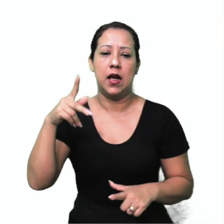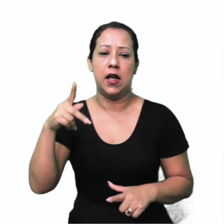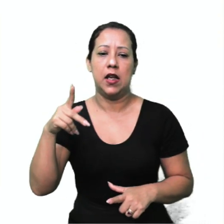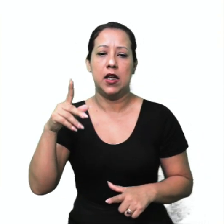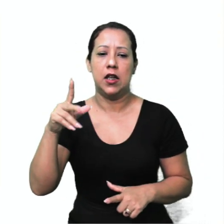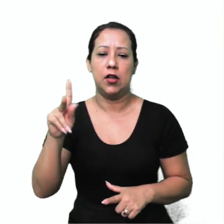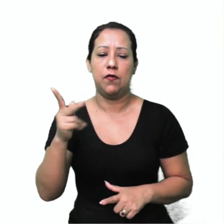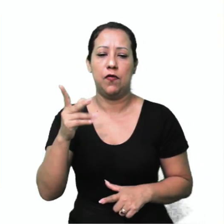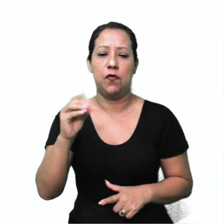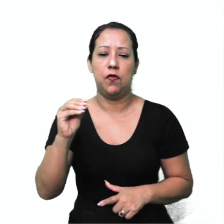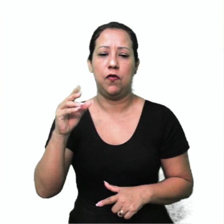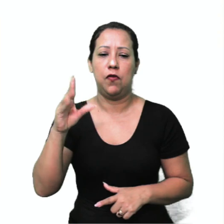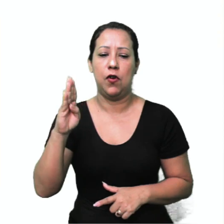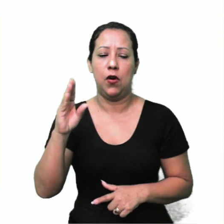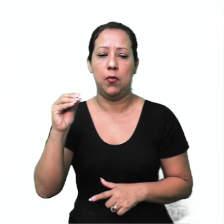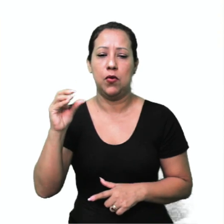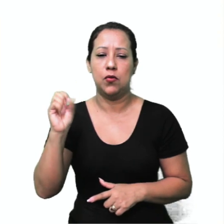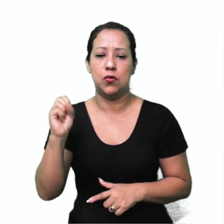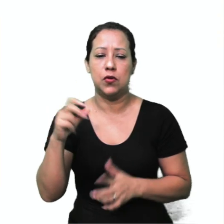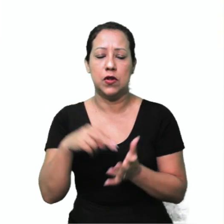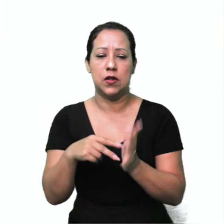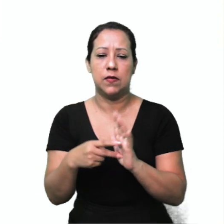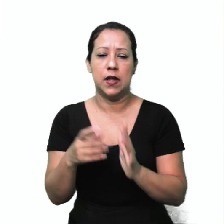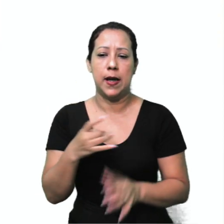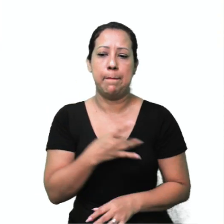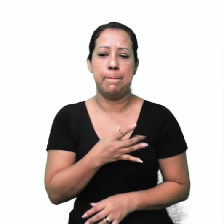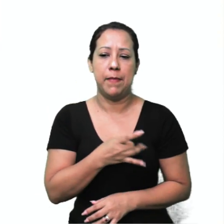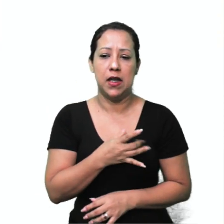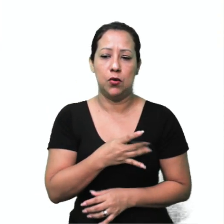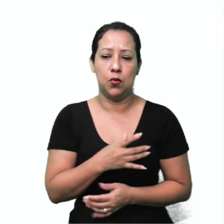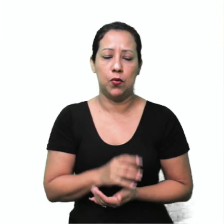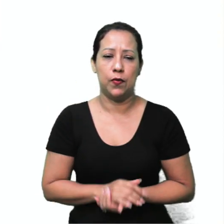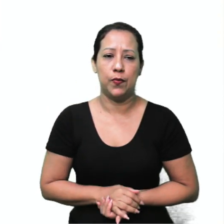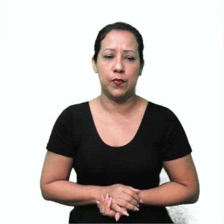transtorno psiquiátrico, tá?